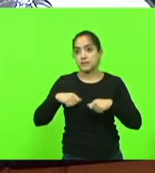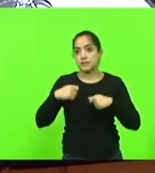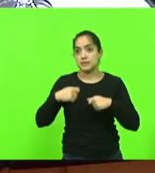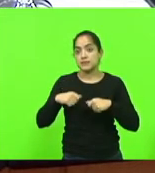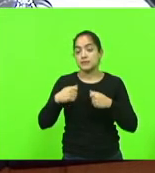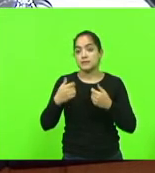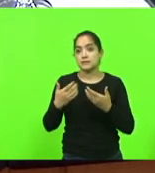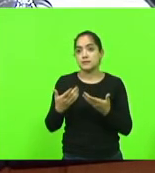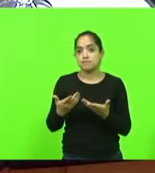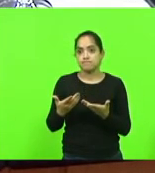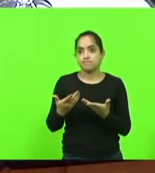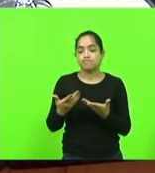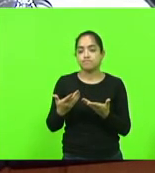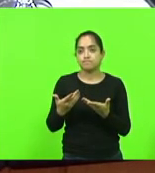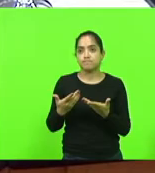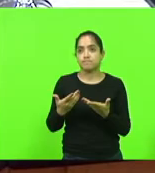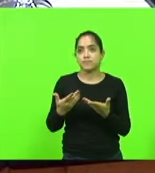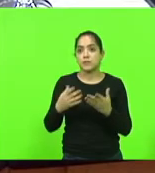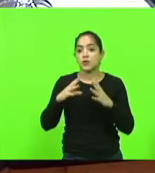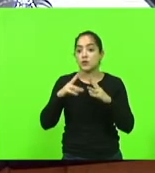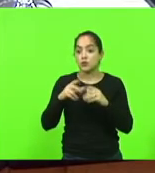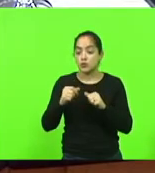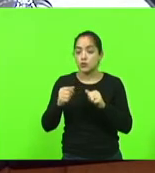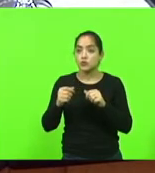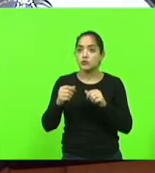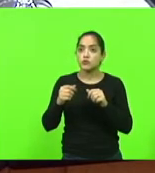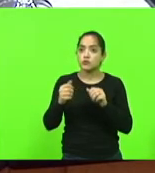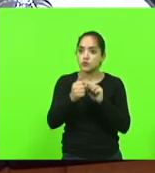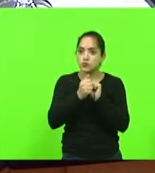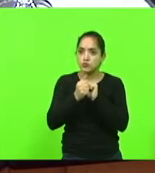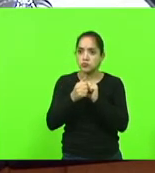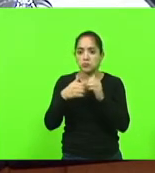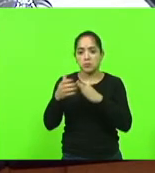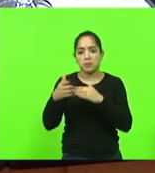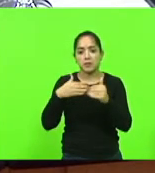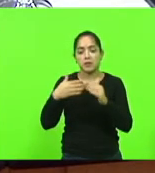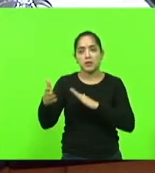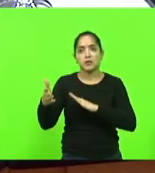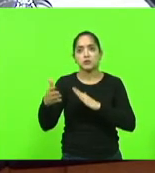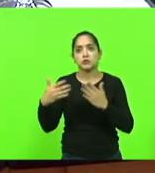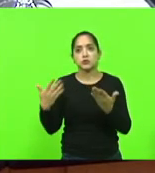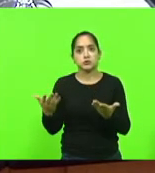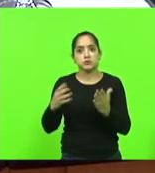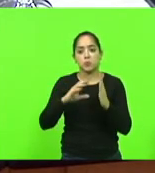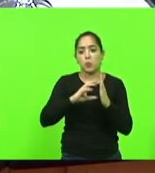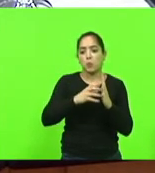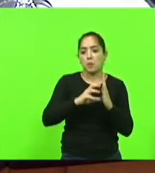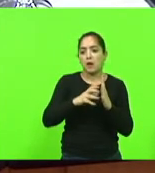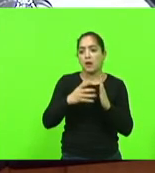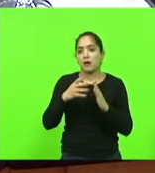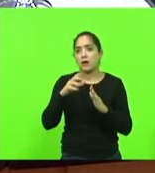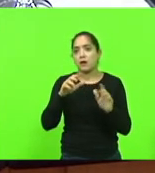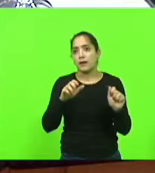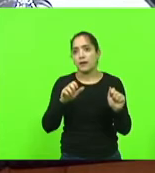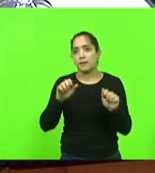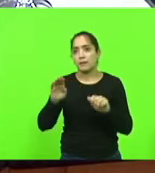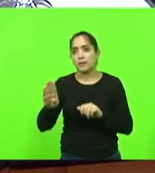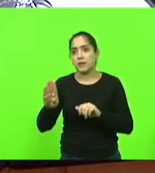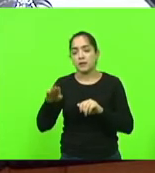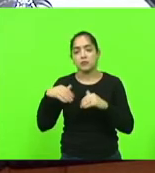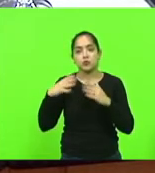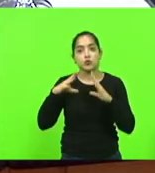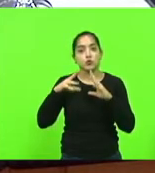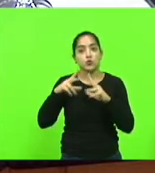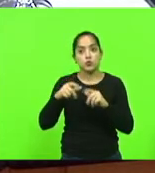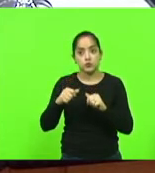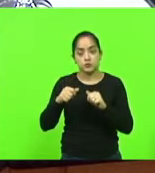precisa todos nós juntos aqui, independentemente de quem é do A, partido A ou do partido B, todos nós. Eu